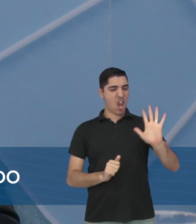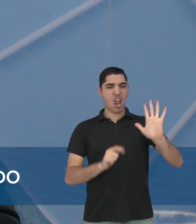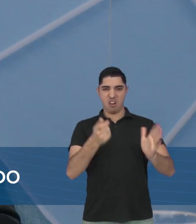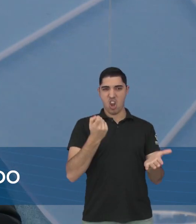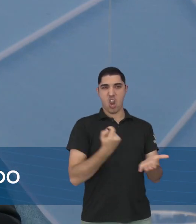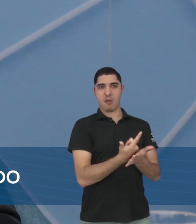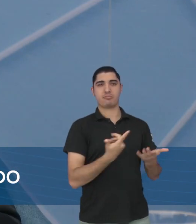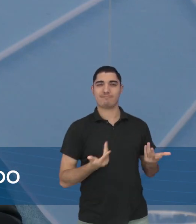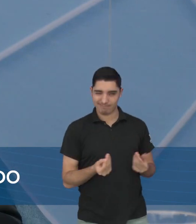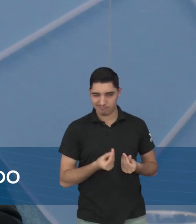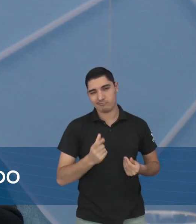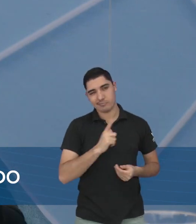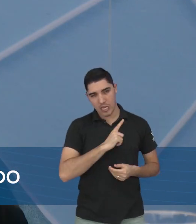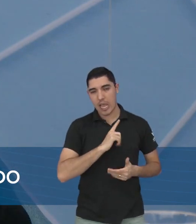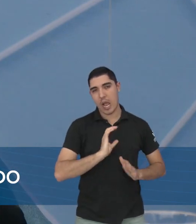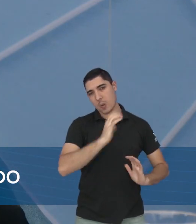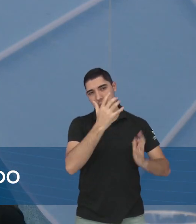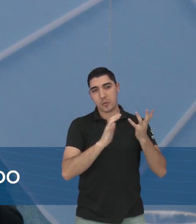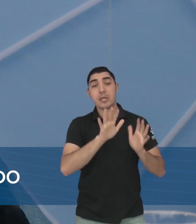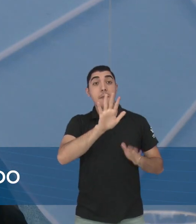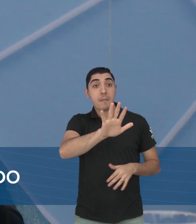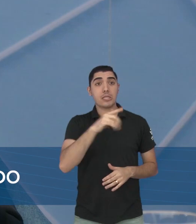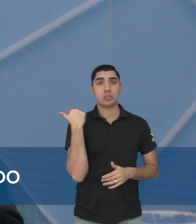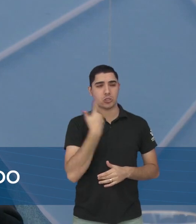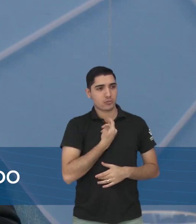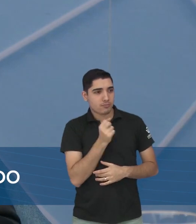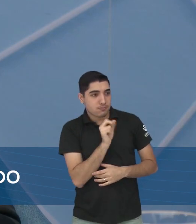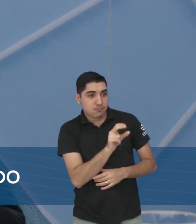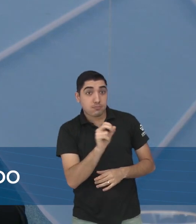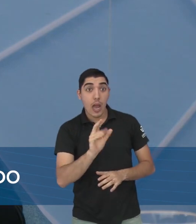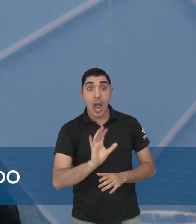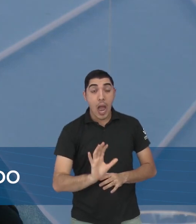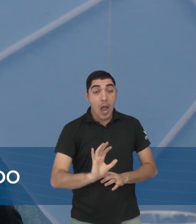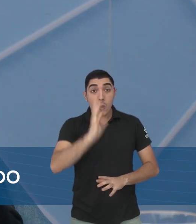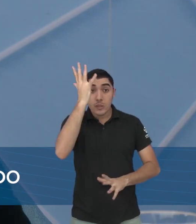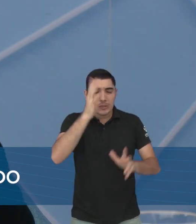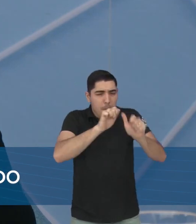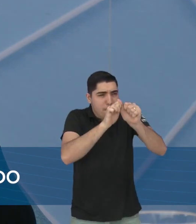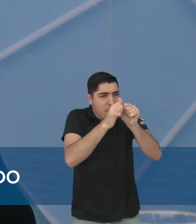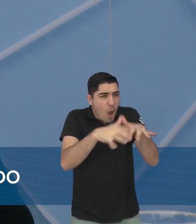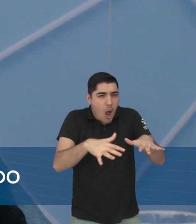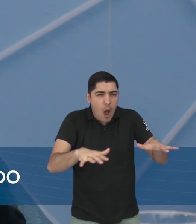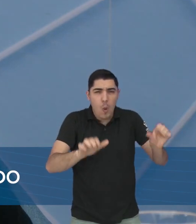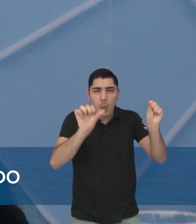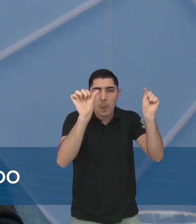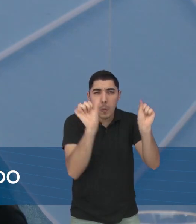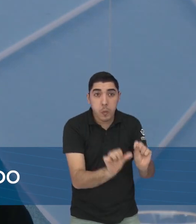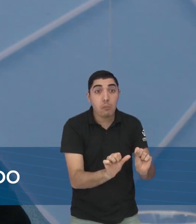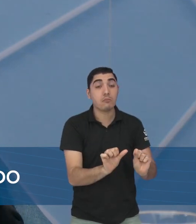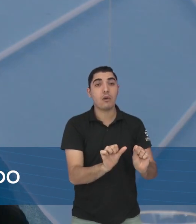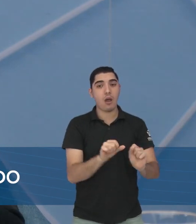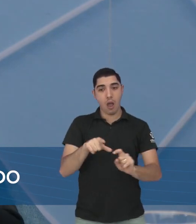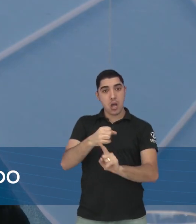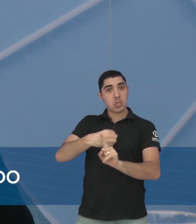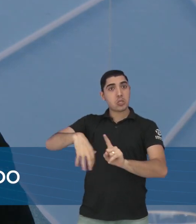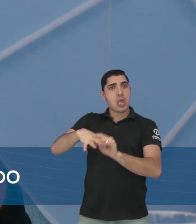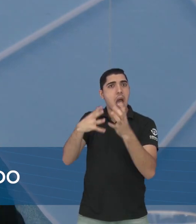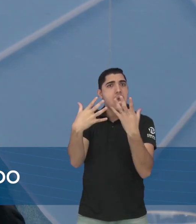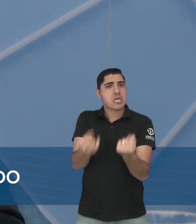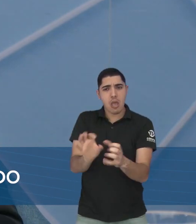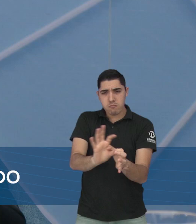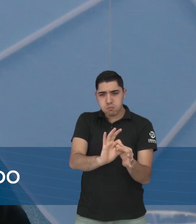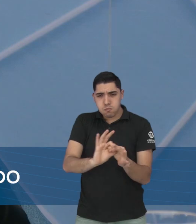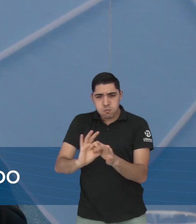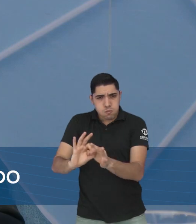também é muito grande, né? Toda situação que a gente vê, aconteceu uma tragédia. Gente, como as pessoas se unem, como a sociedade se